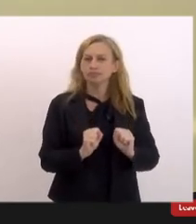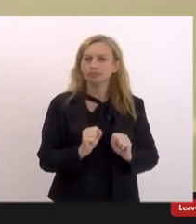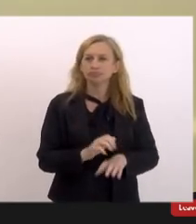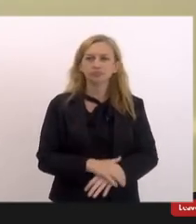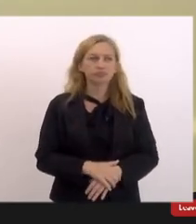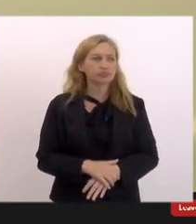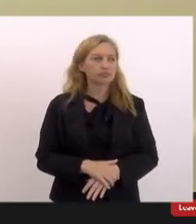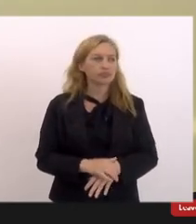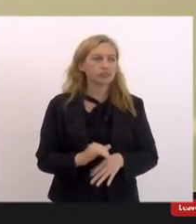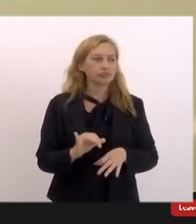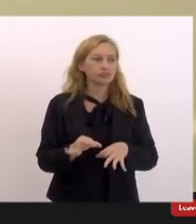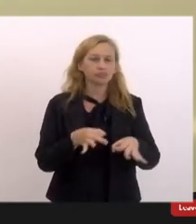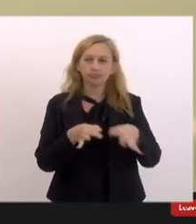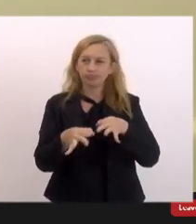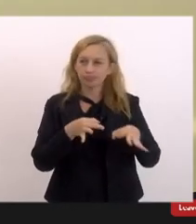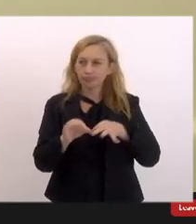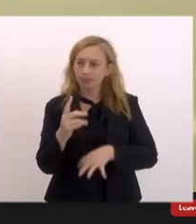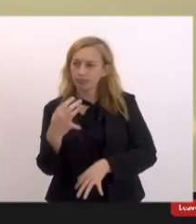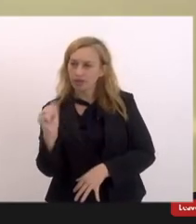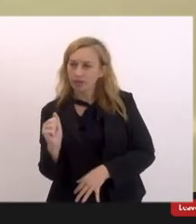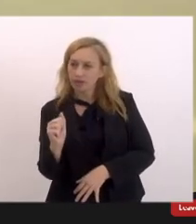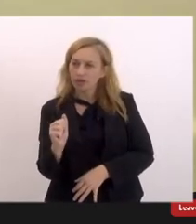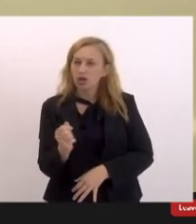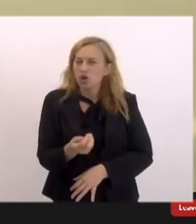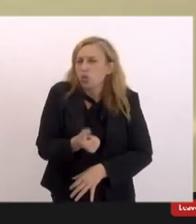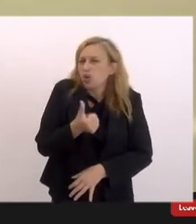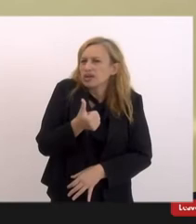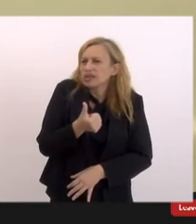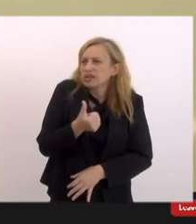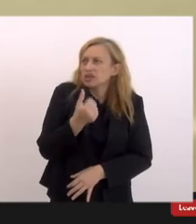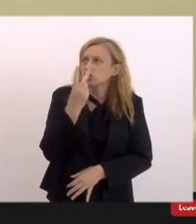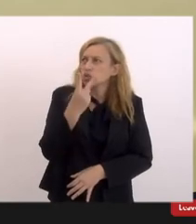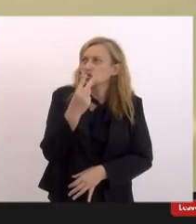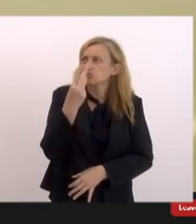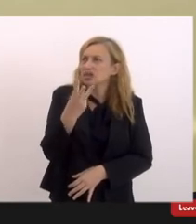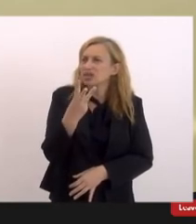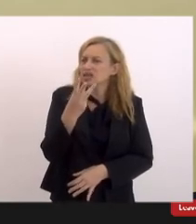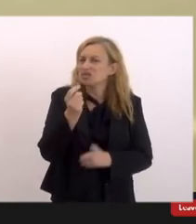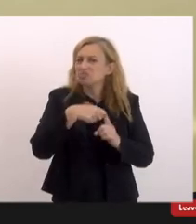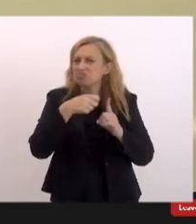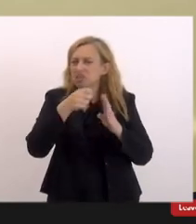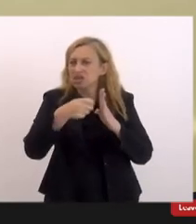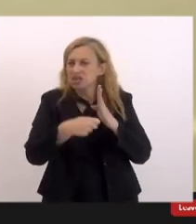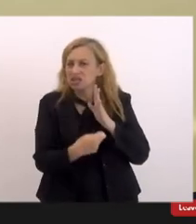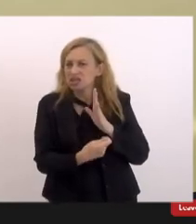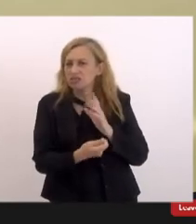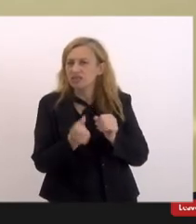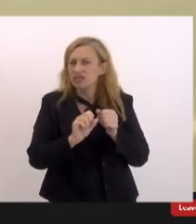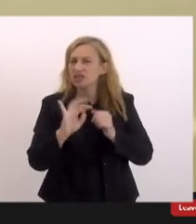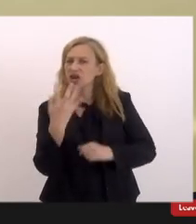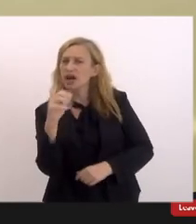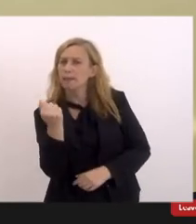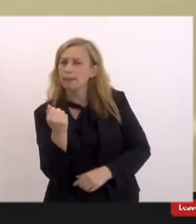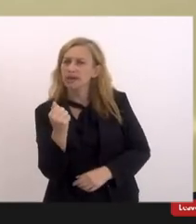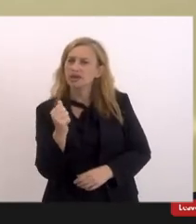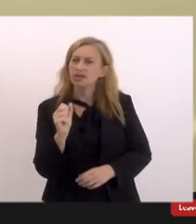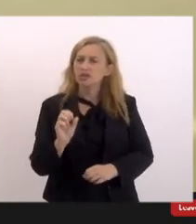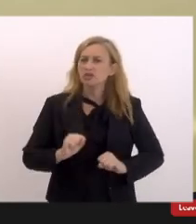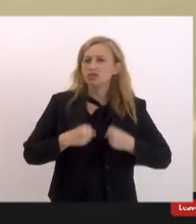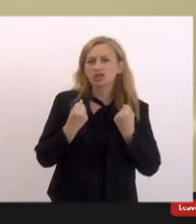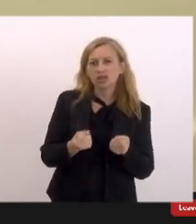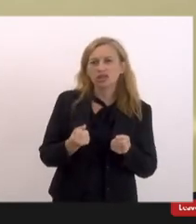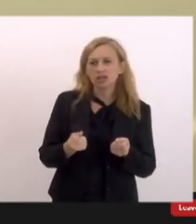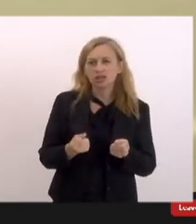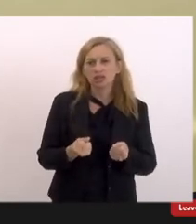pode elaborar uma campanha. Nós levamos quase 2 ou 3 meses para fazer uma campanha para fortalecer a necessidade